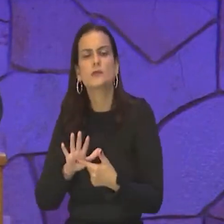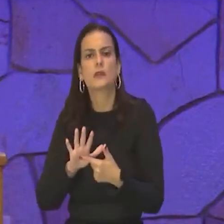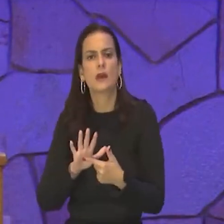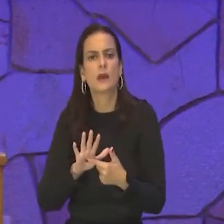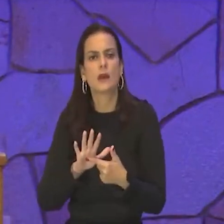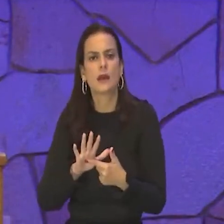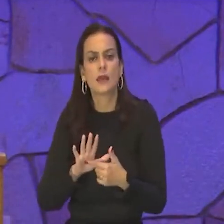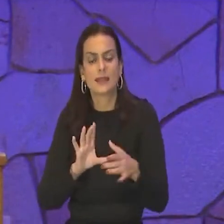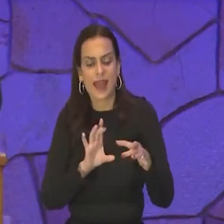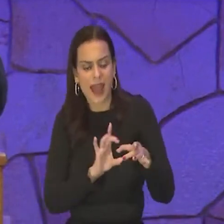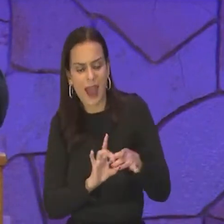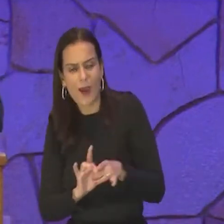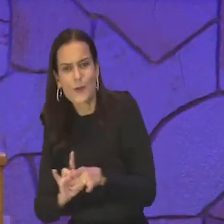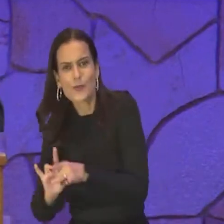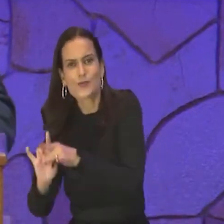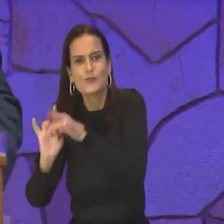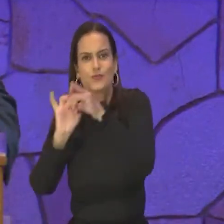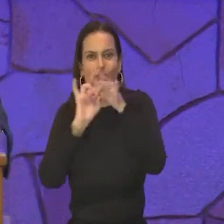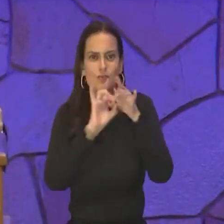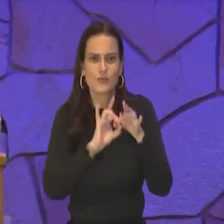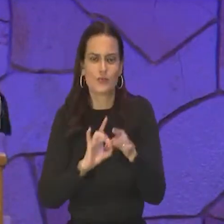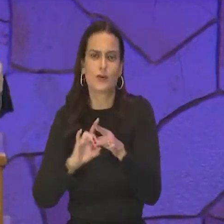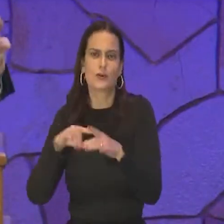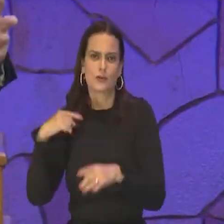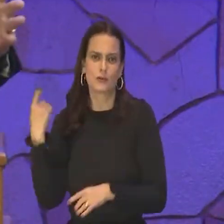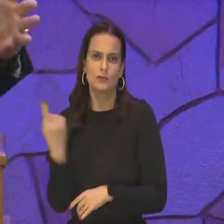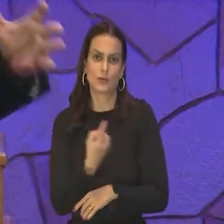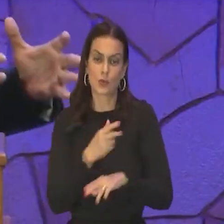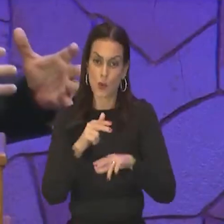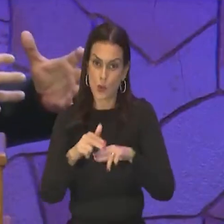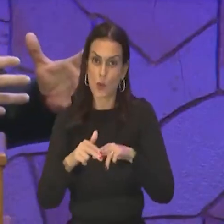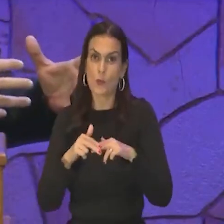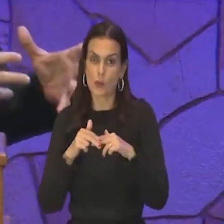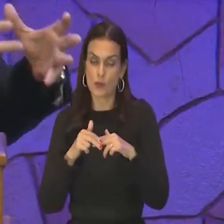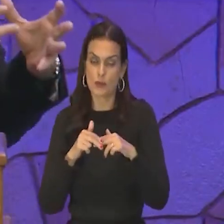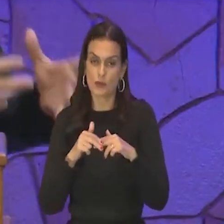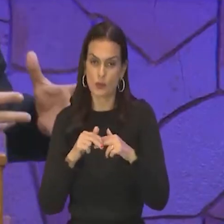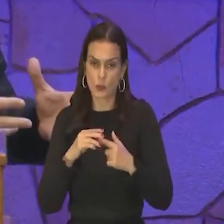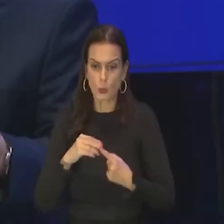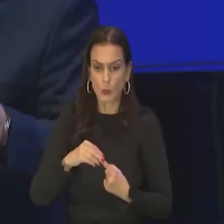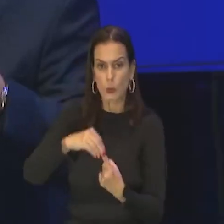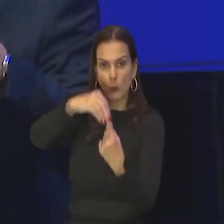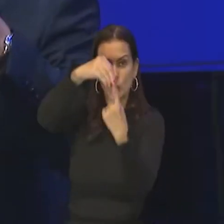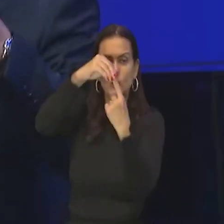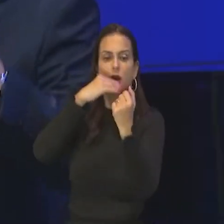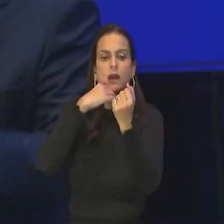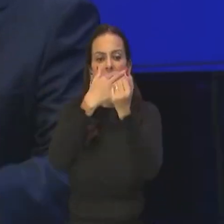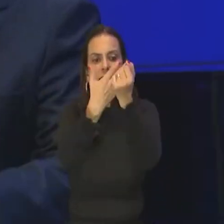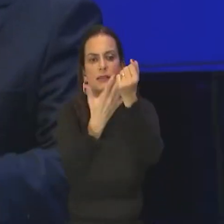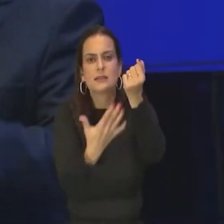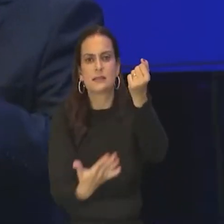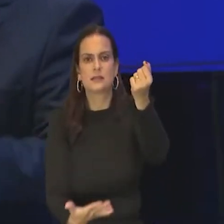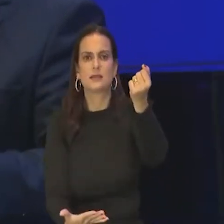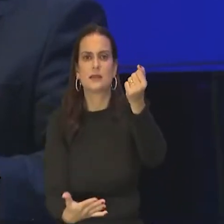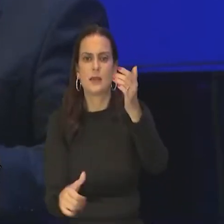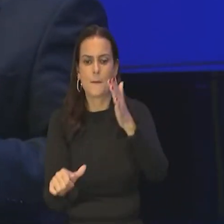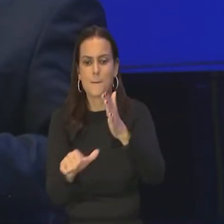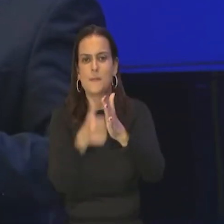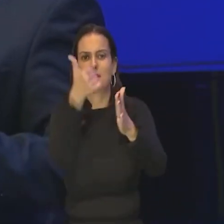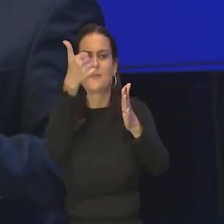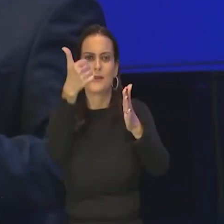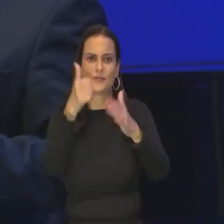da aliança de Deus conosco, e por isto ele ressalta o sangue de Cristo em primeiro